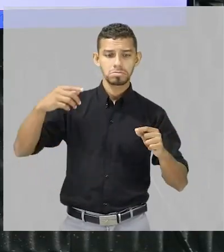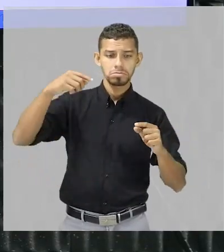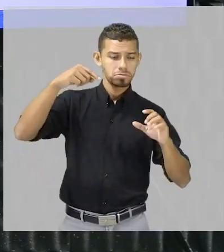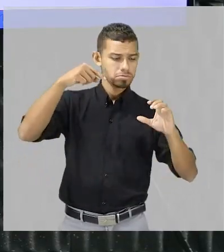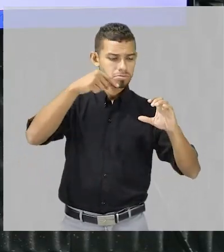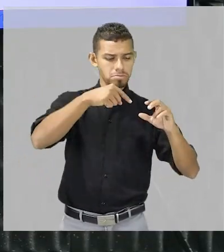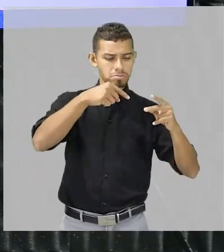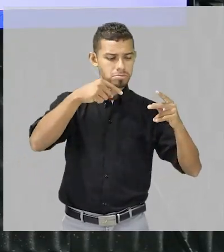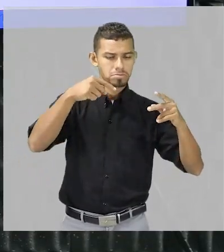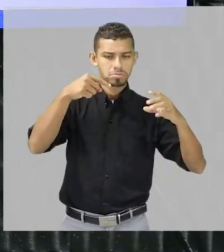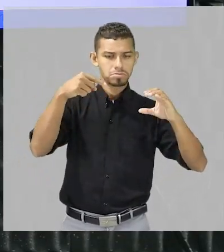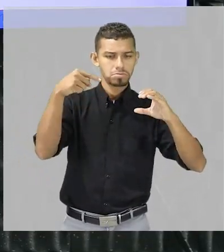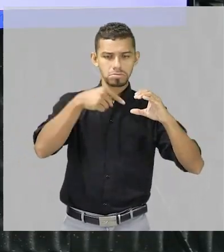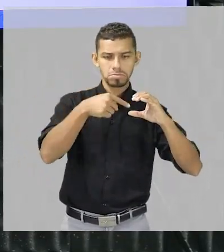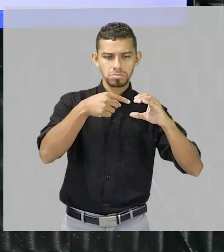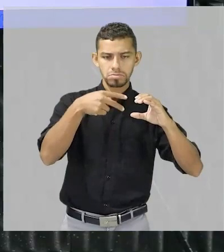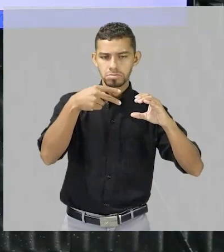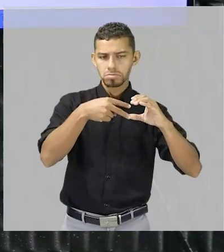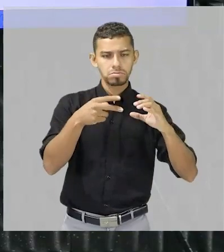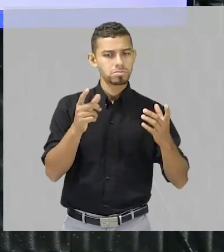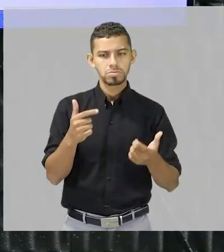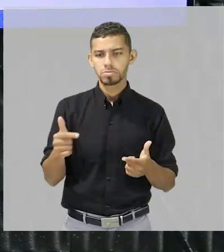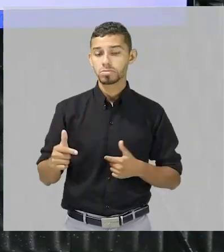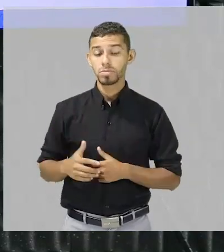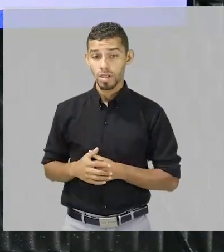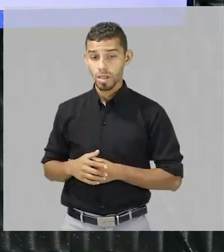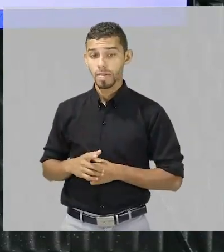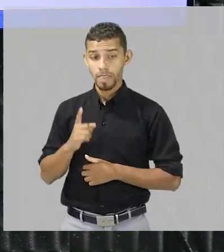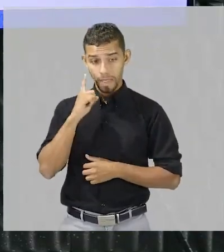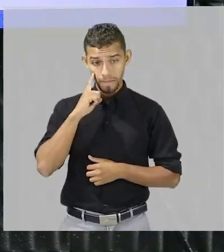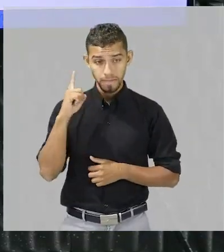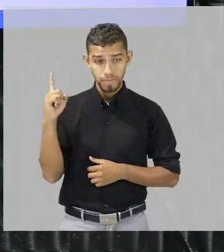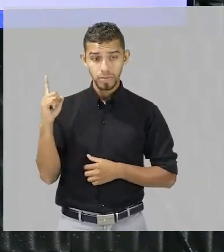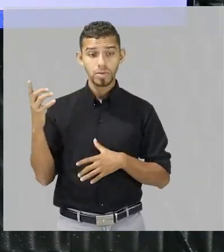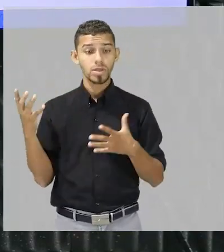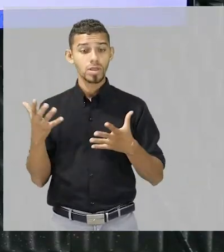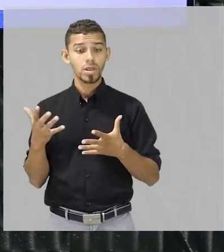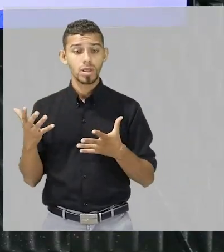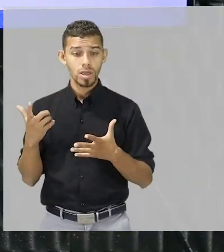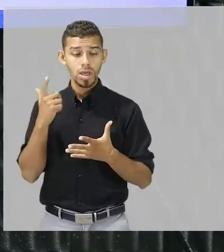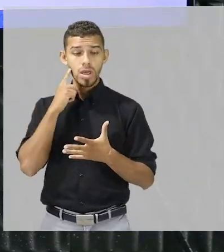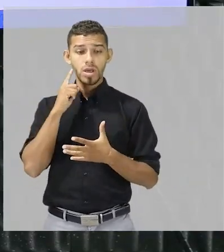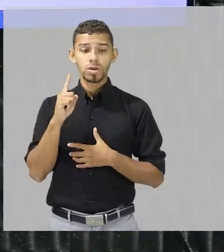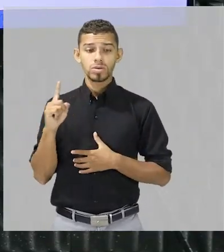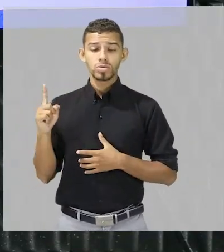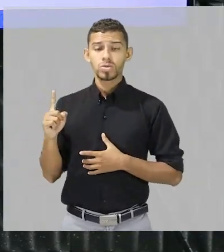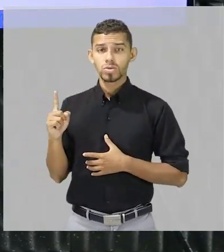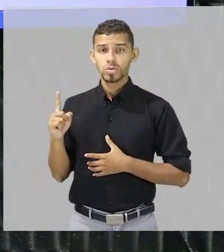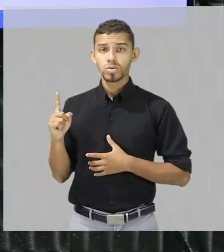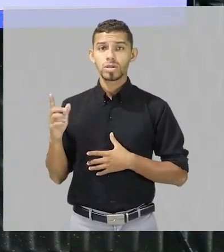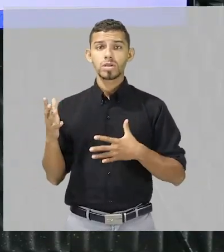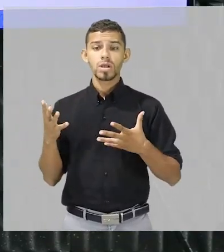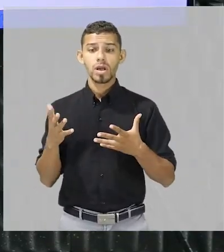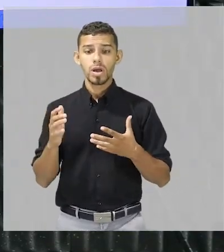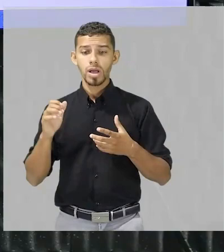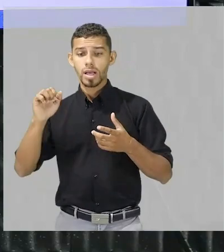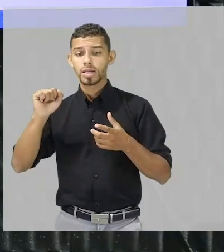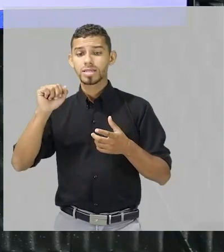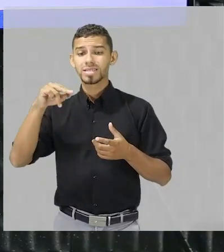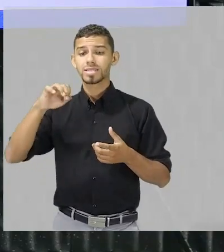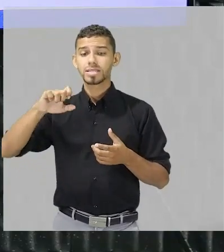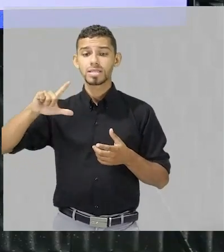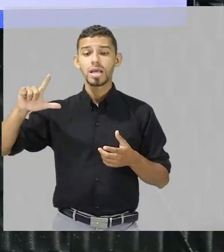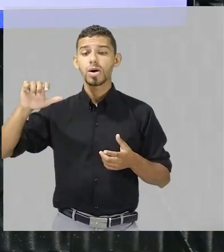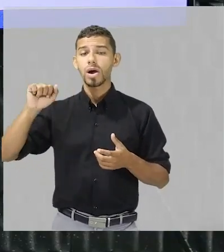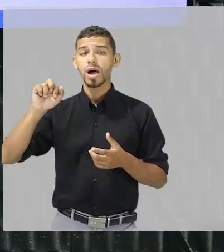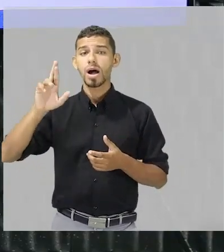apresenta, ok? O composto 4, né? Nós temos, na verdade, um anel aromático, um